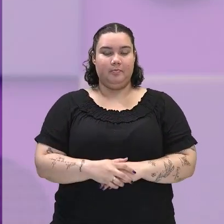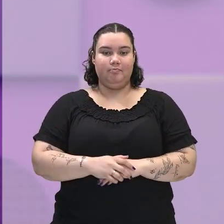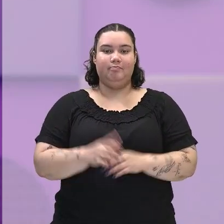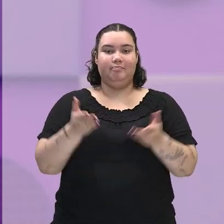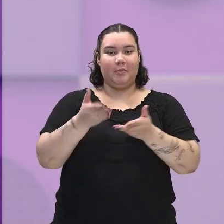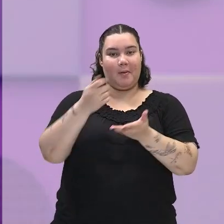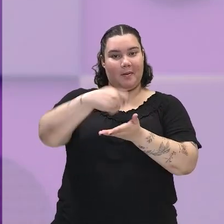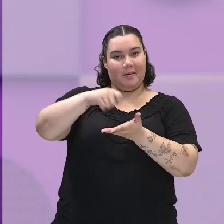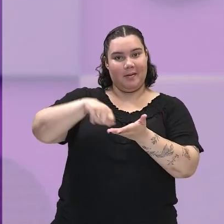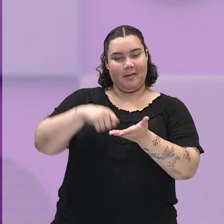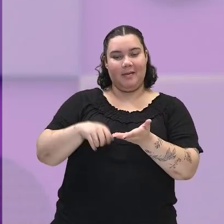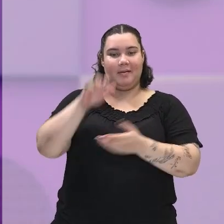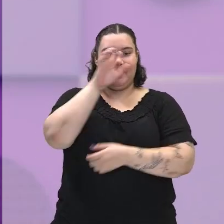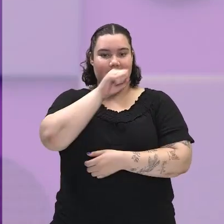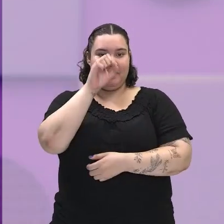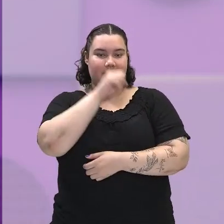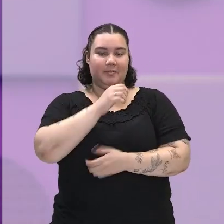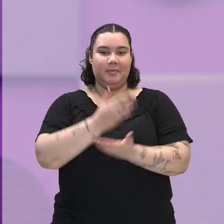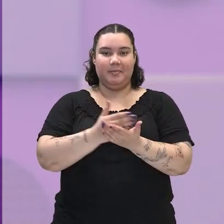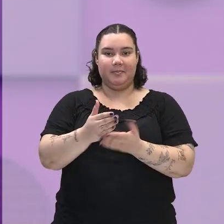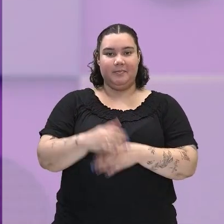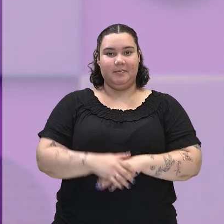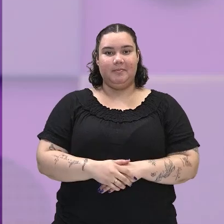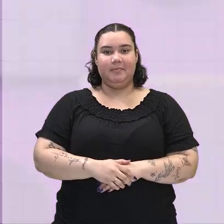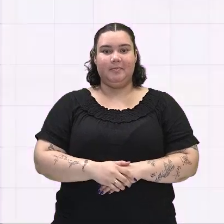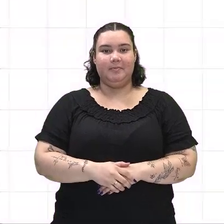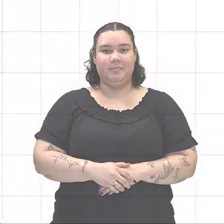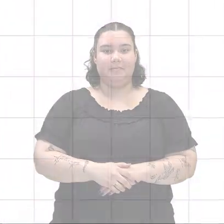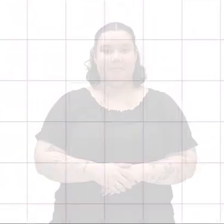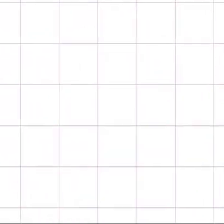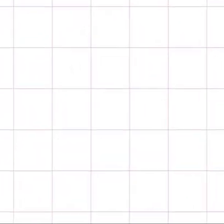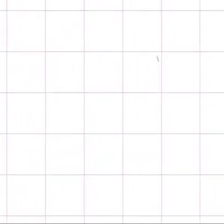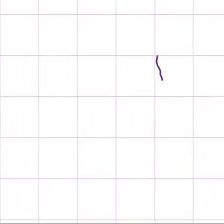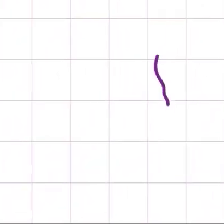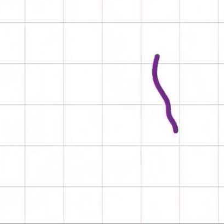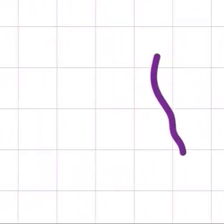seu caderno, pegue sua caneta e vamos para a aula.